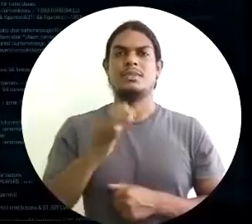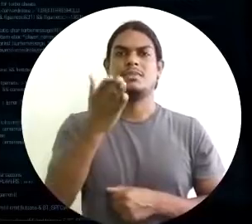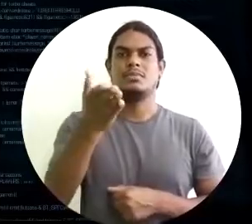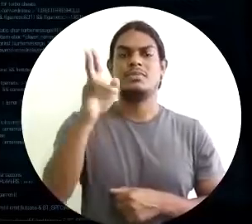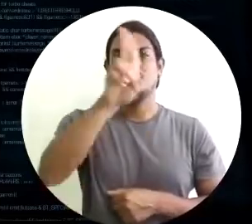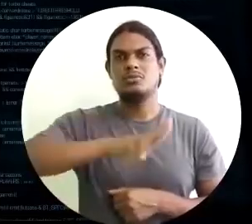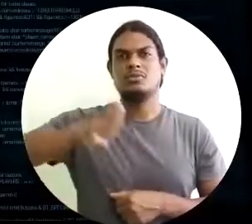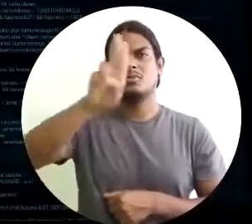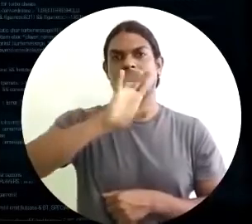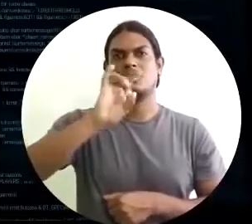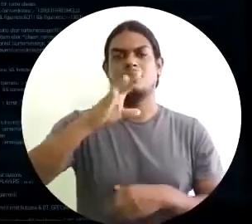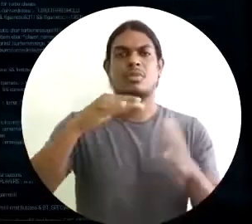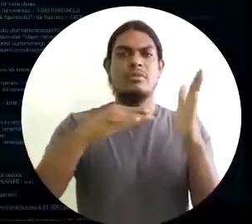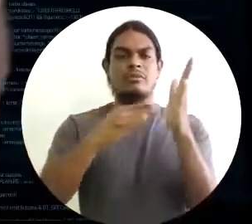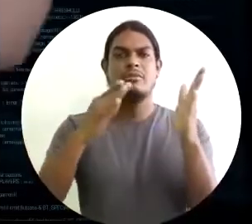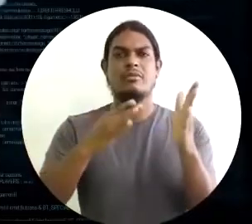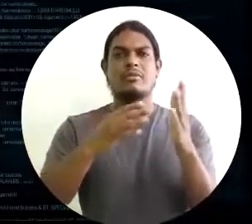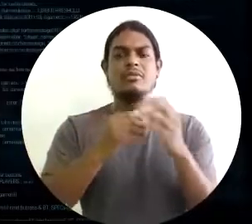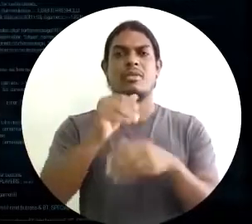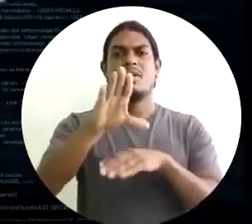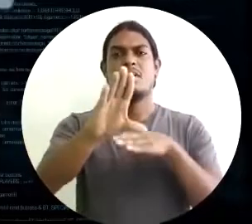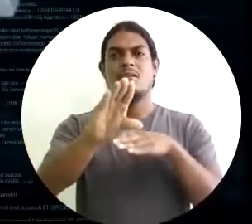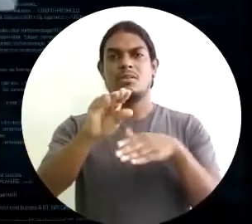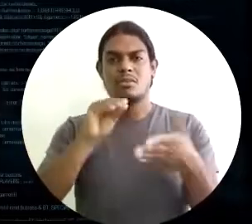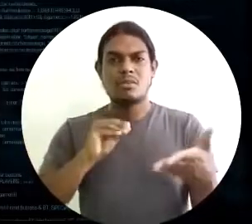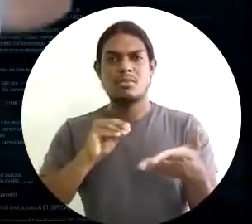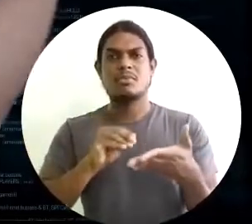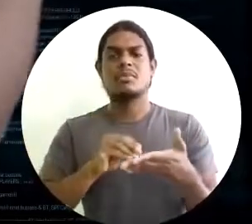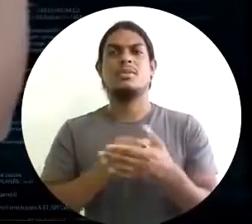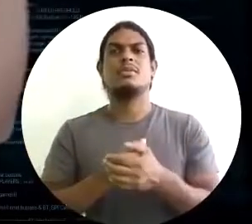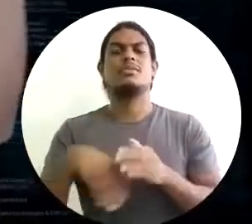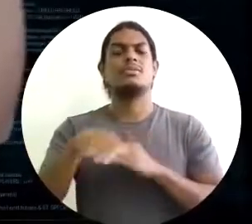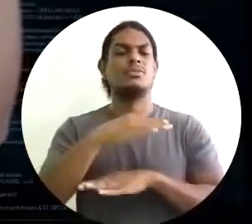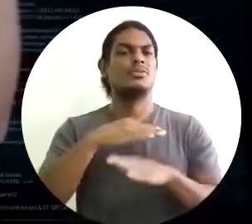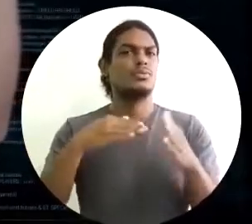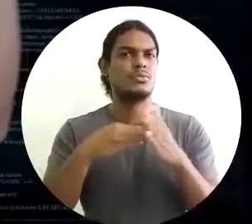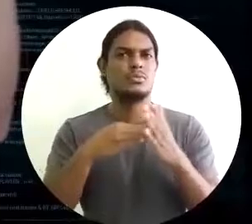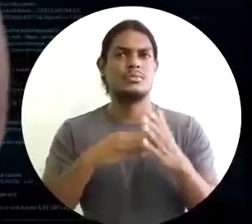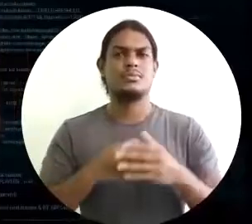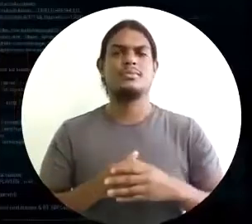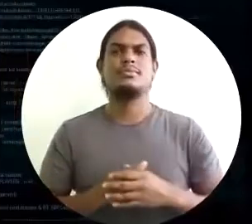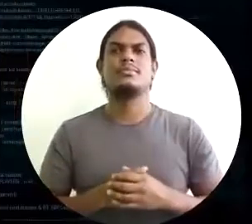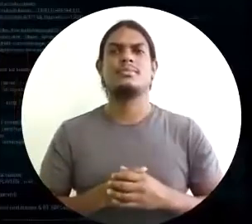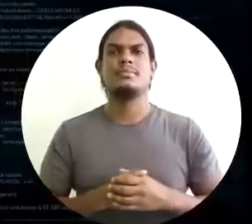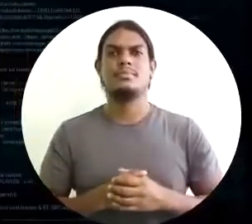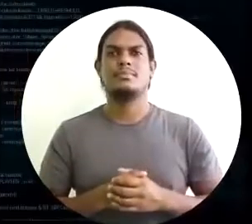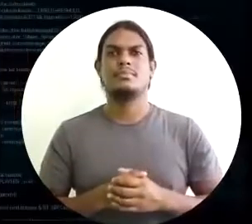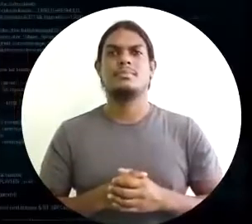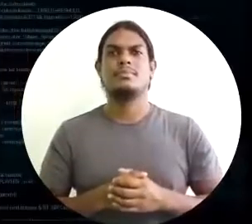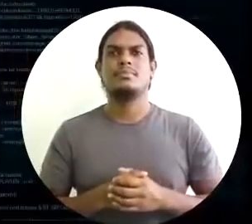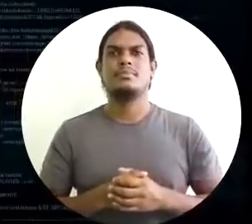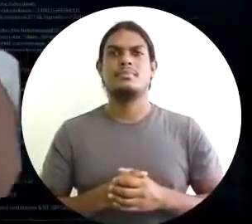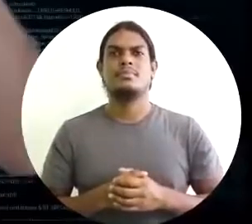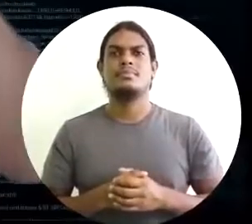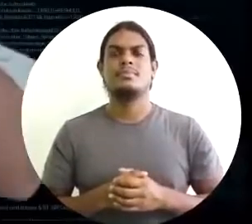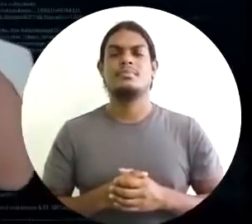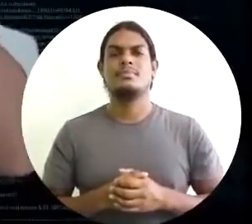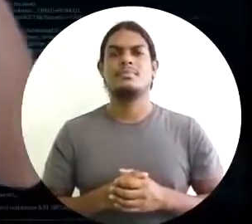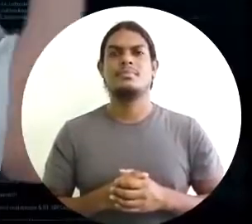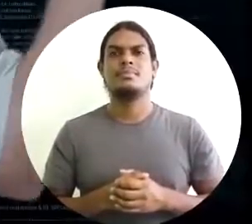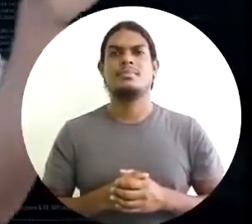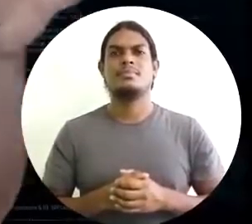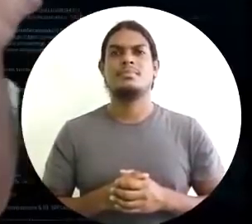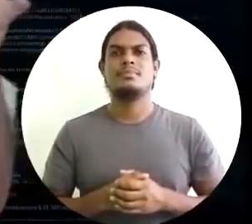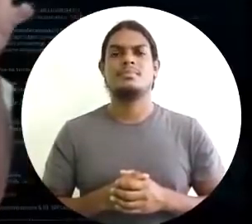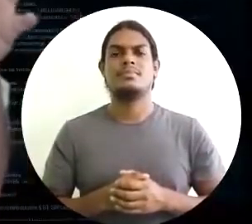coloca esse final, ele vai copiar do anterior o restante. E sempre o restante, não precisa ser só o domínio, vai ser